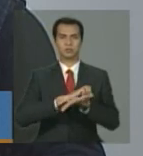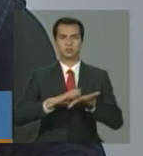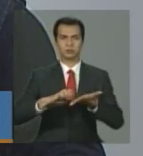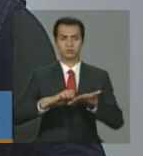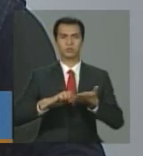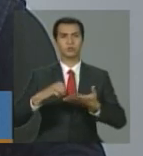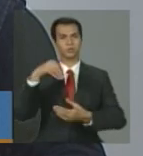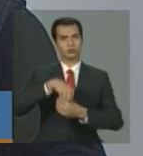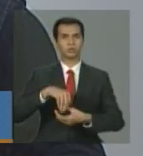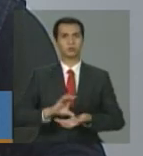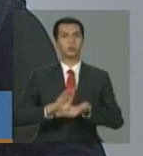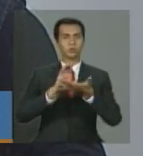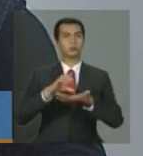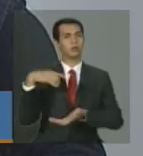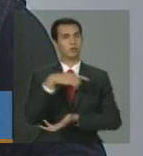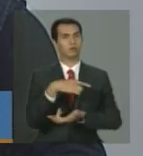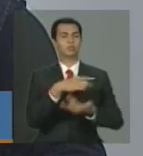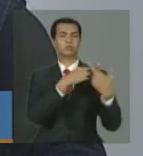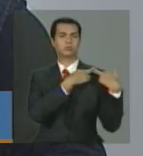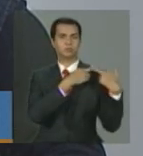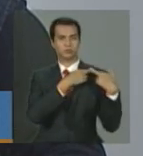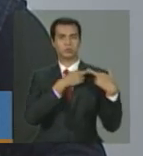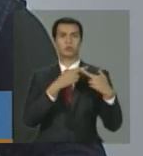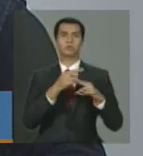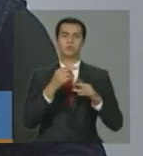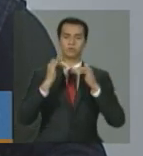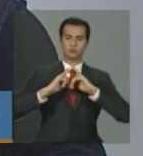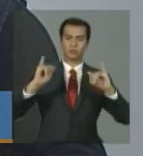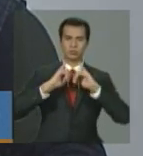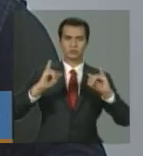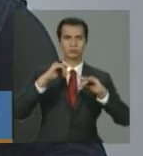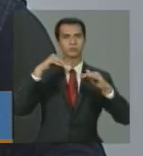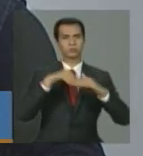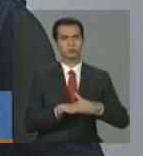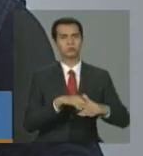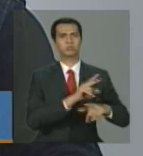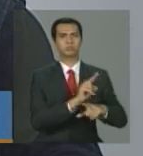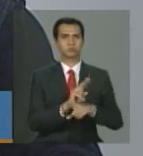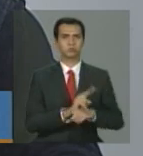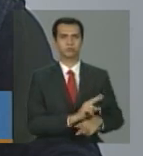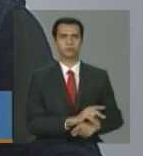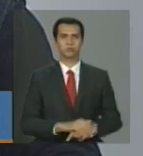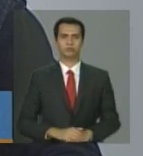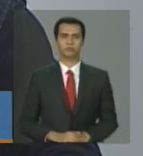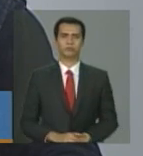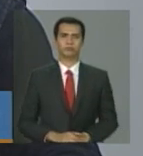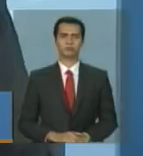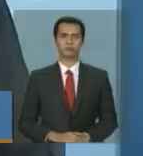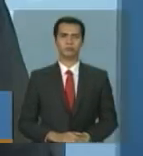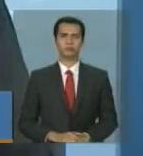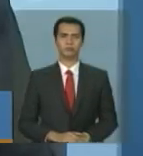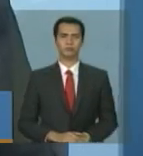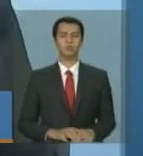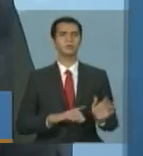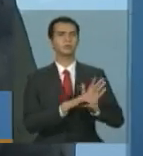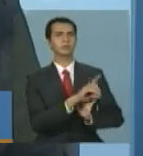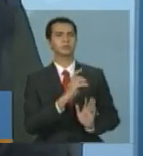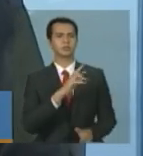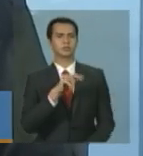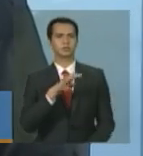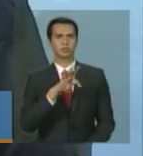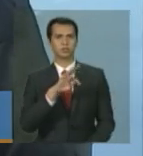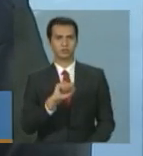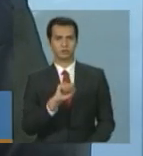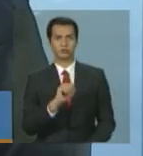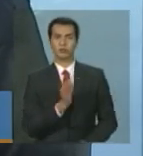responsabilidade de ter a guarda por esse acervo de informações do Conselho Bom Cristina que a gente encerrar o que que acontece no